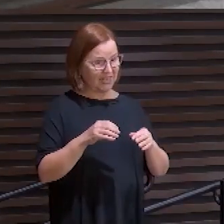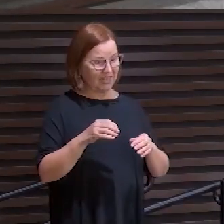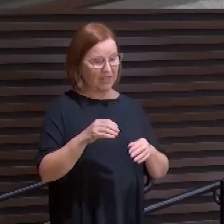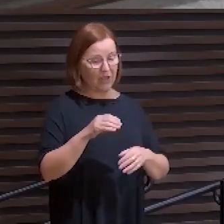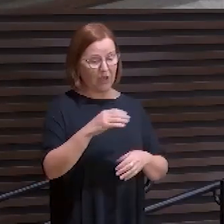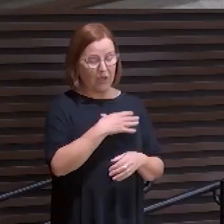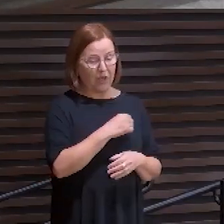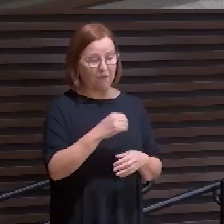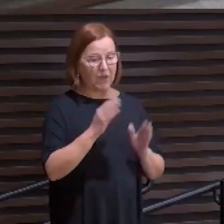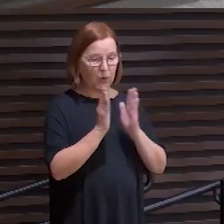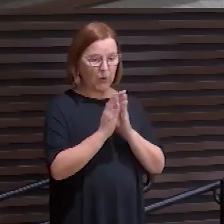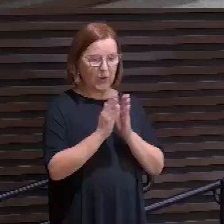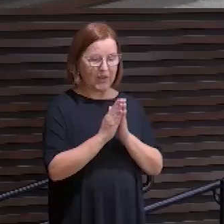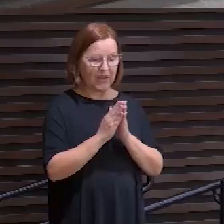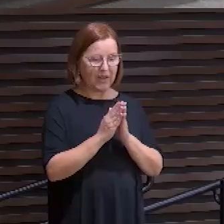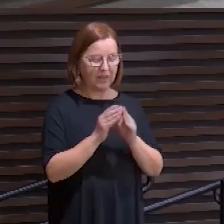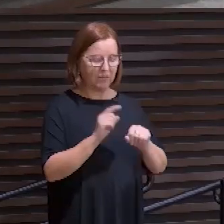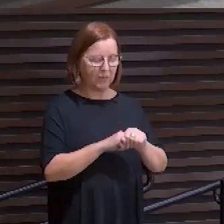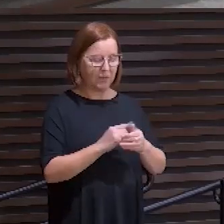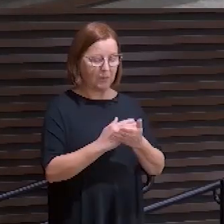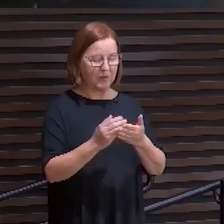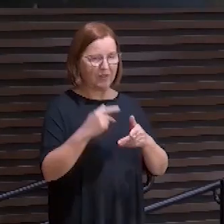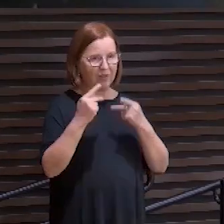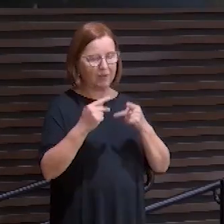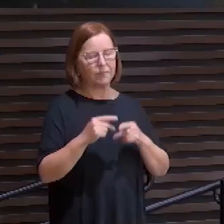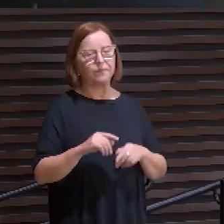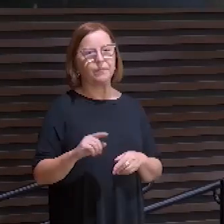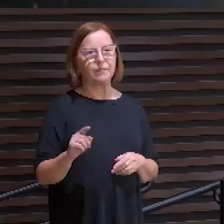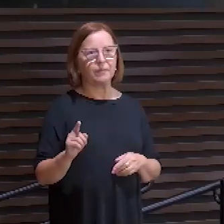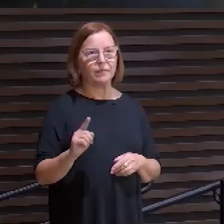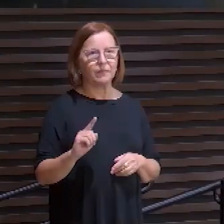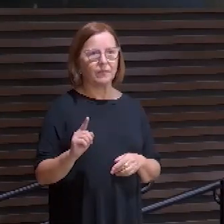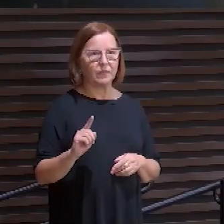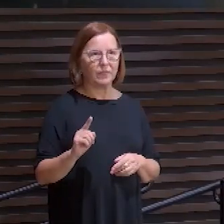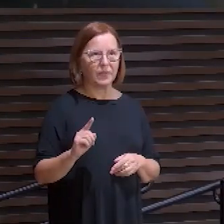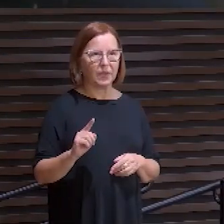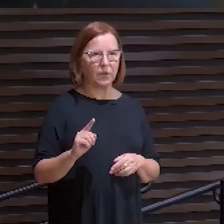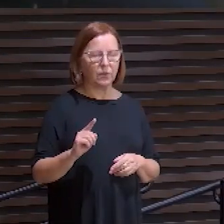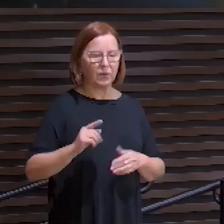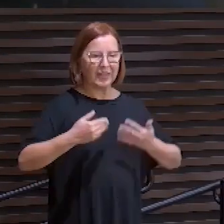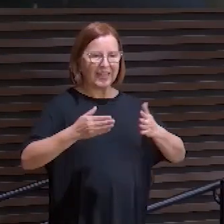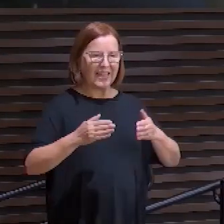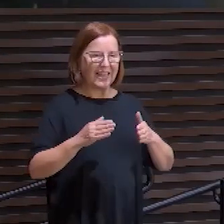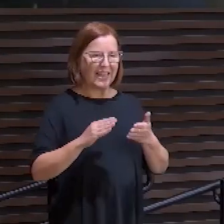Terceira, não lhe dê nada pelo que ela chore.